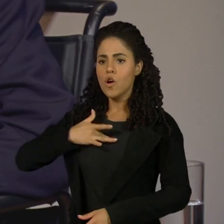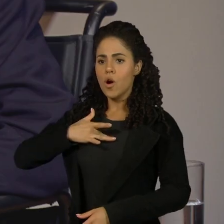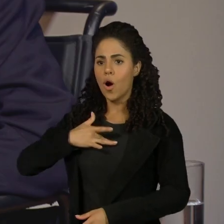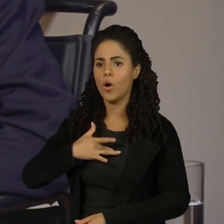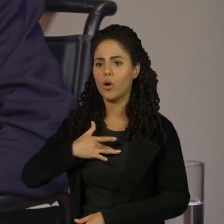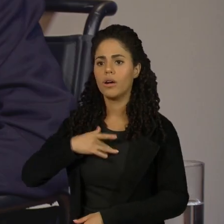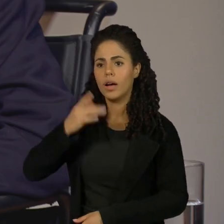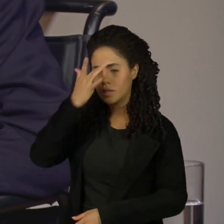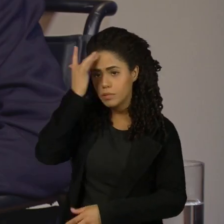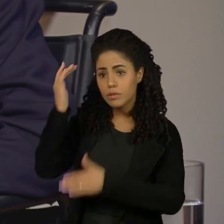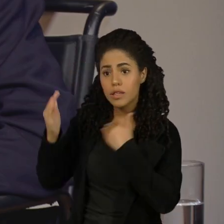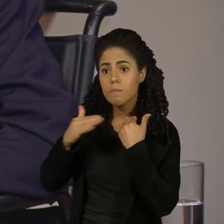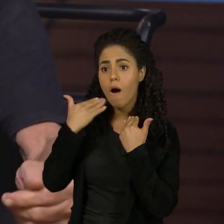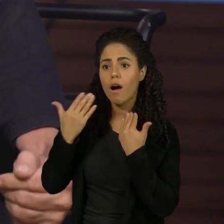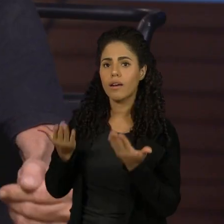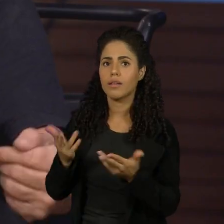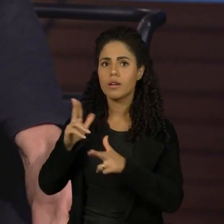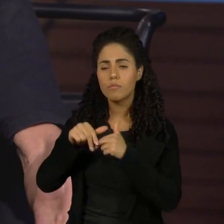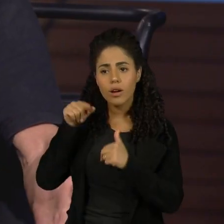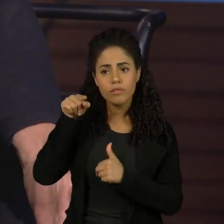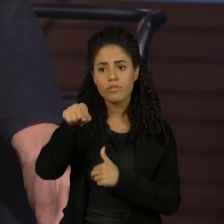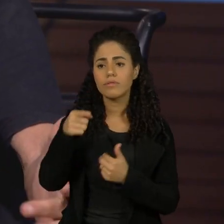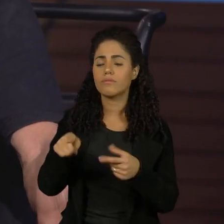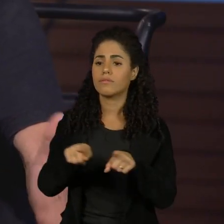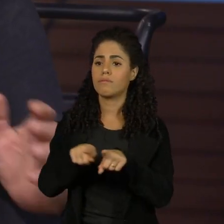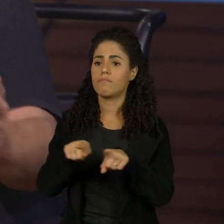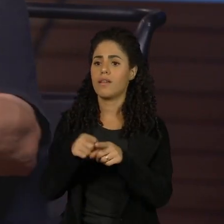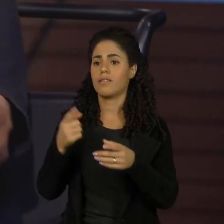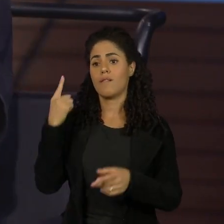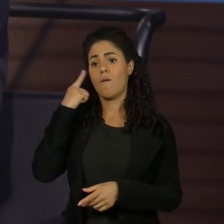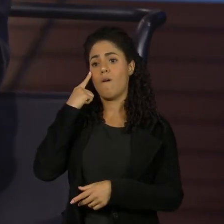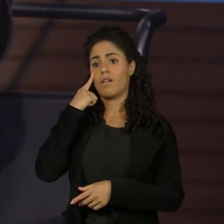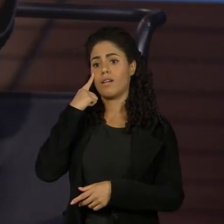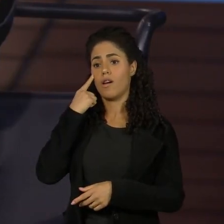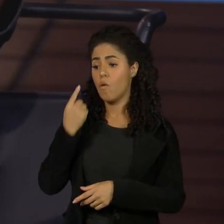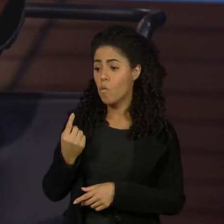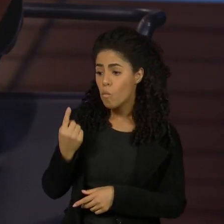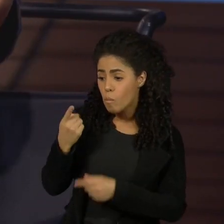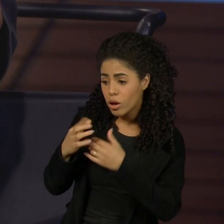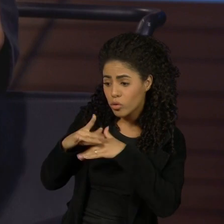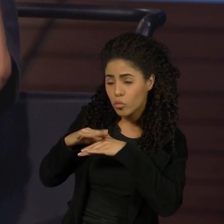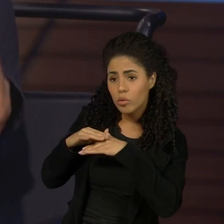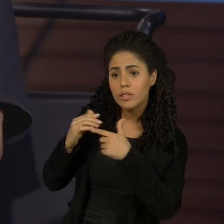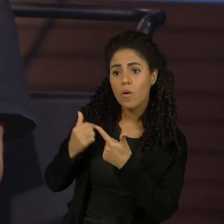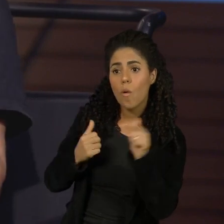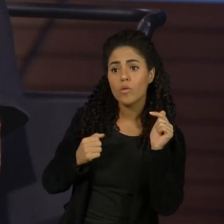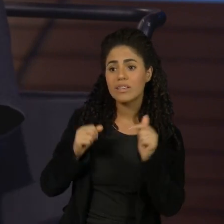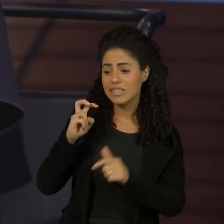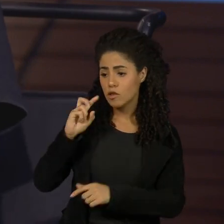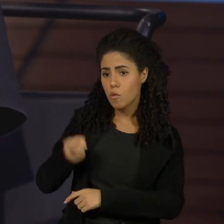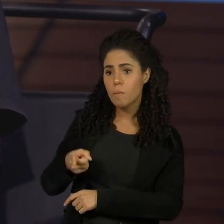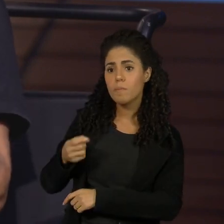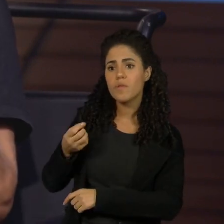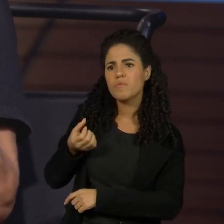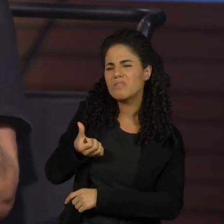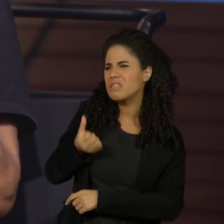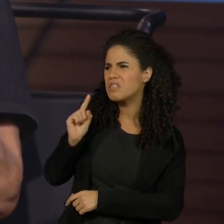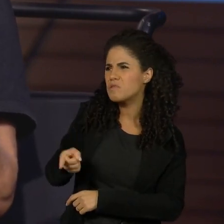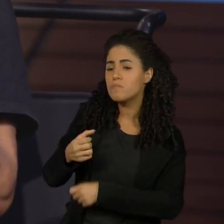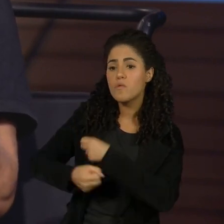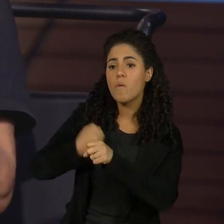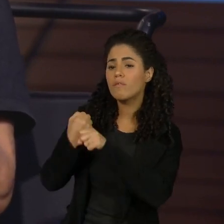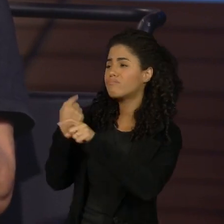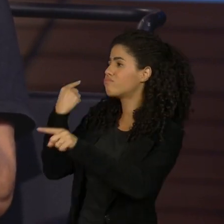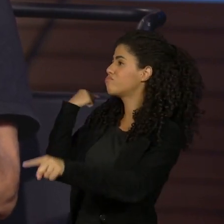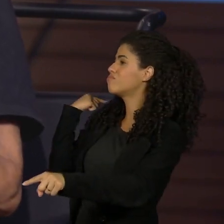de pessoas com HIV são por conta da tuberculose. Veja bem, é uma doença que tem o quê? 5 mil anos, 6 mil anos que